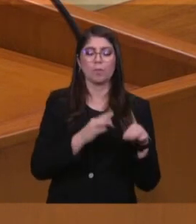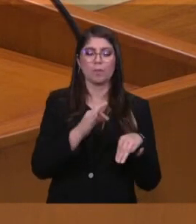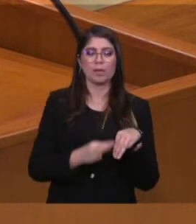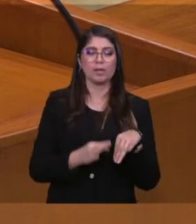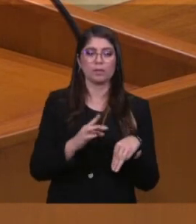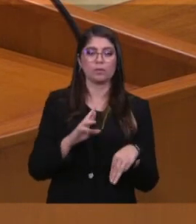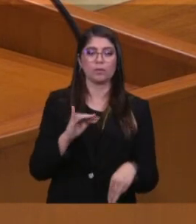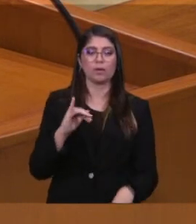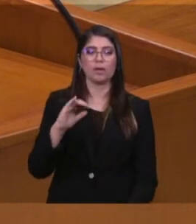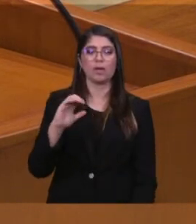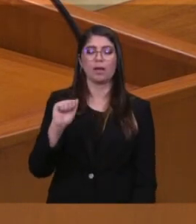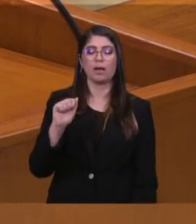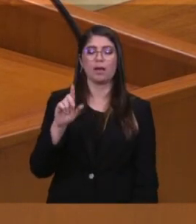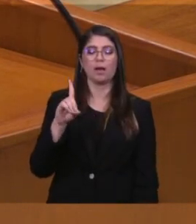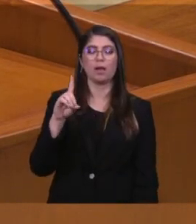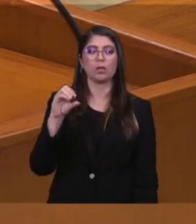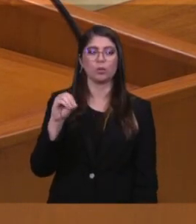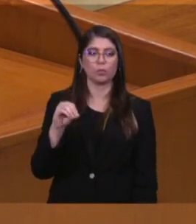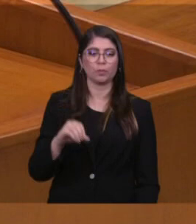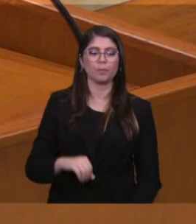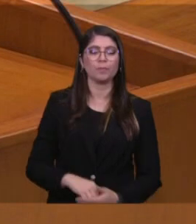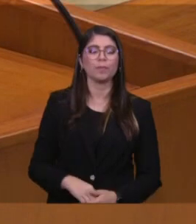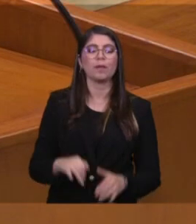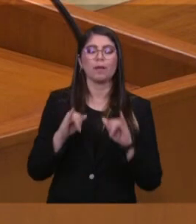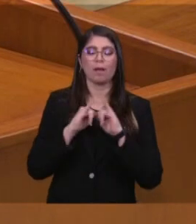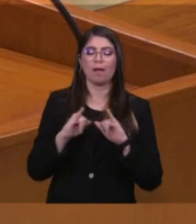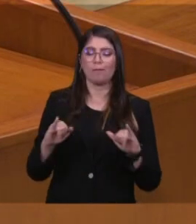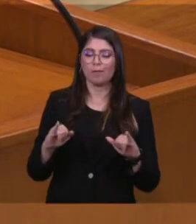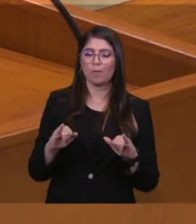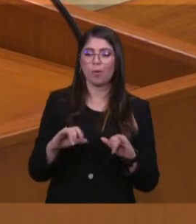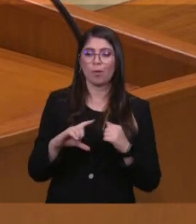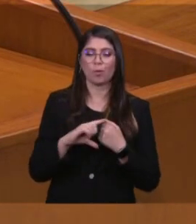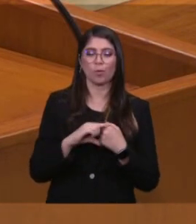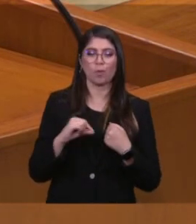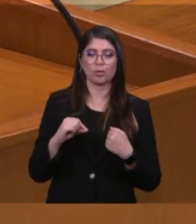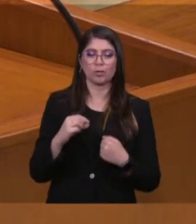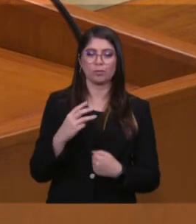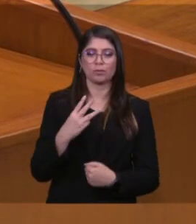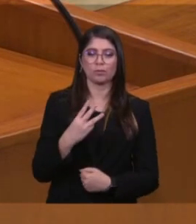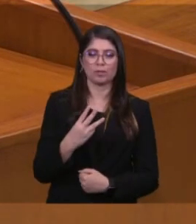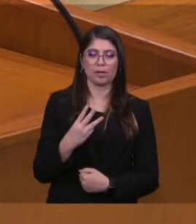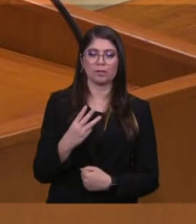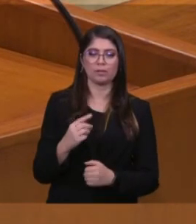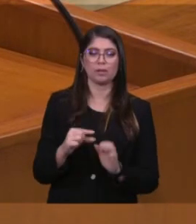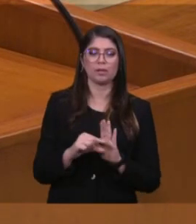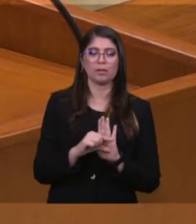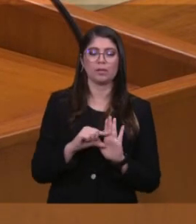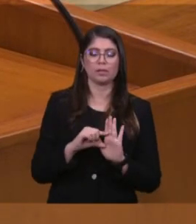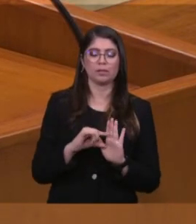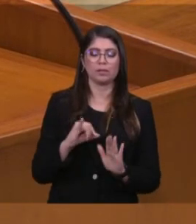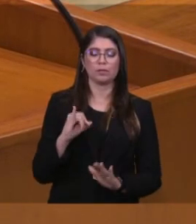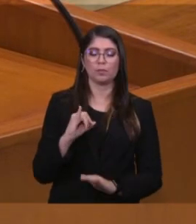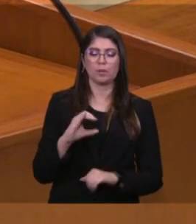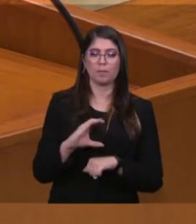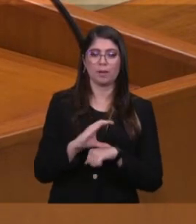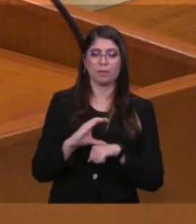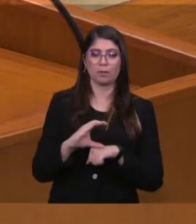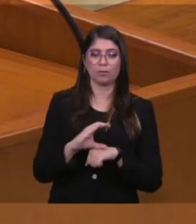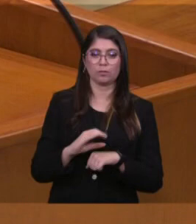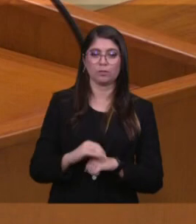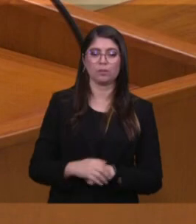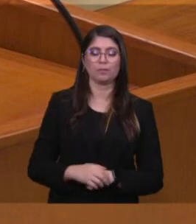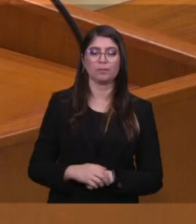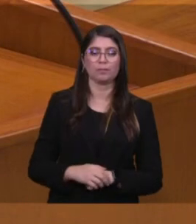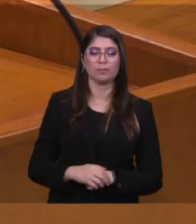o ministro Ricardo Lewandowski, afirmou que, de acordo com o artigo 3, inciso 1º da nossa Carta Magna, a